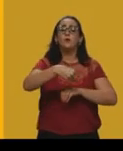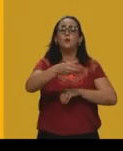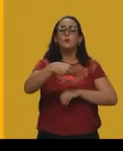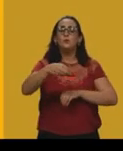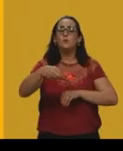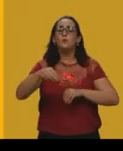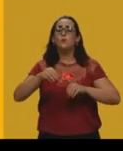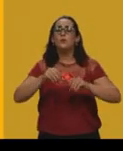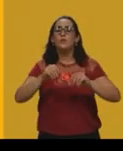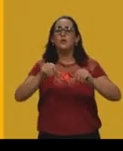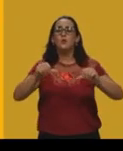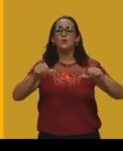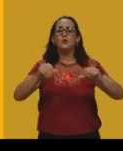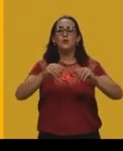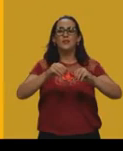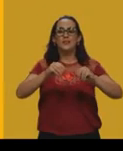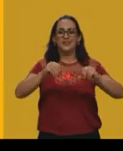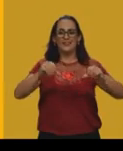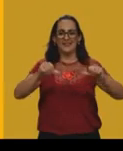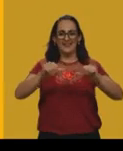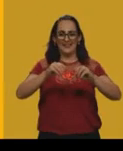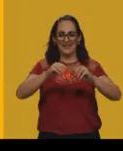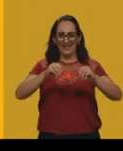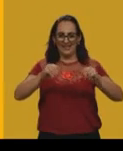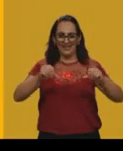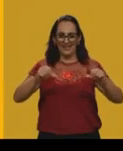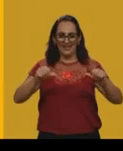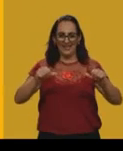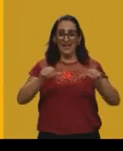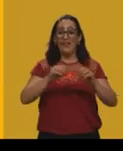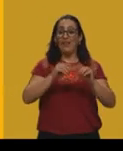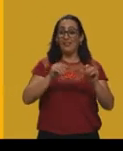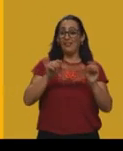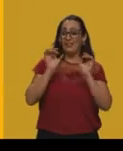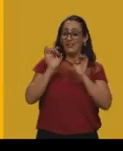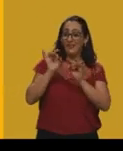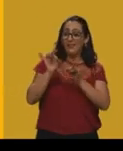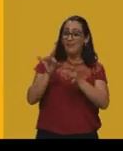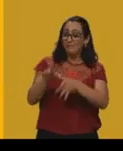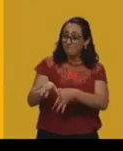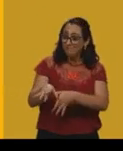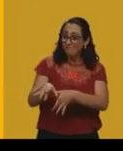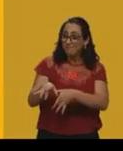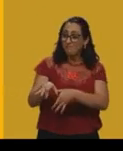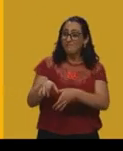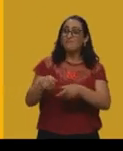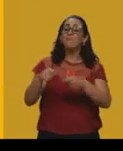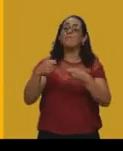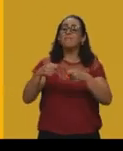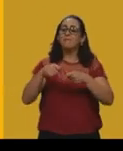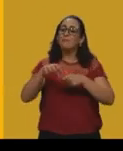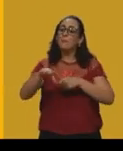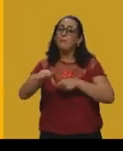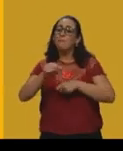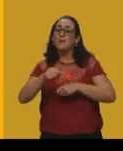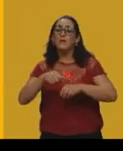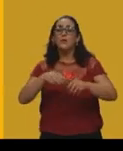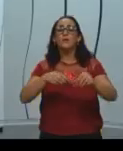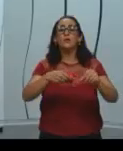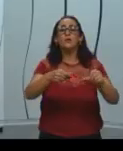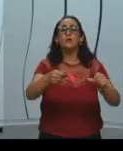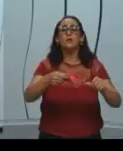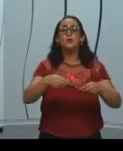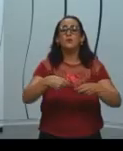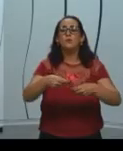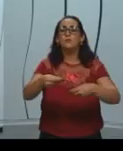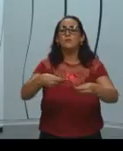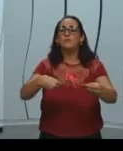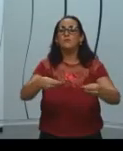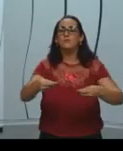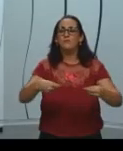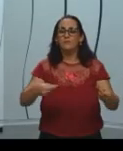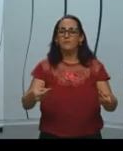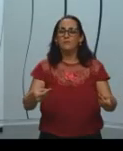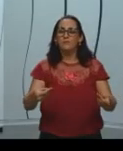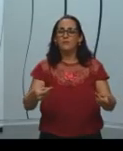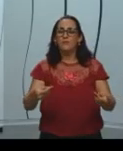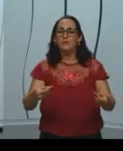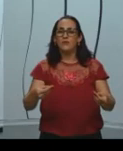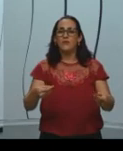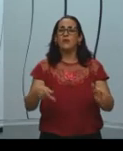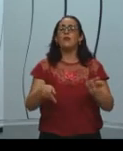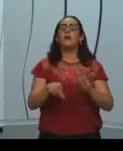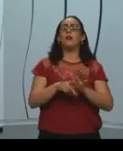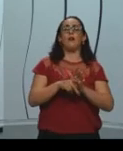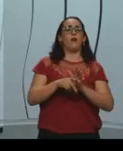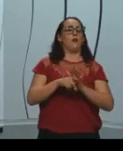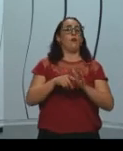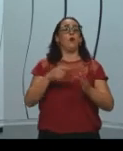terras, Então, uma das formas de consolidar a colonização é que essas terras fossem